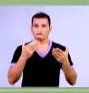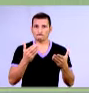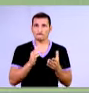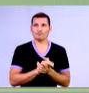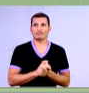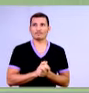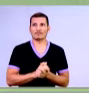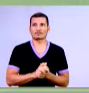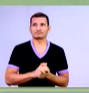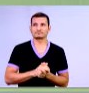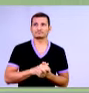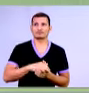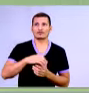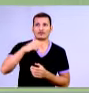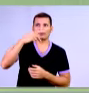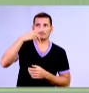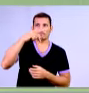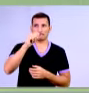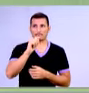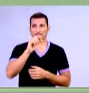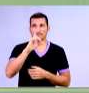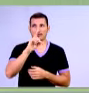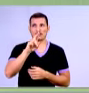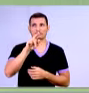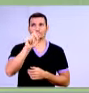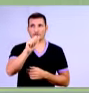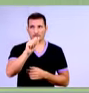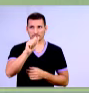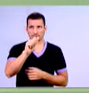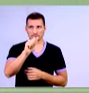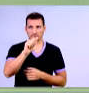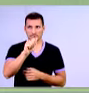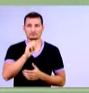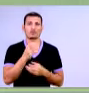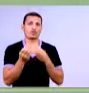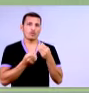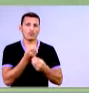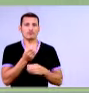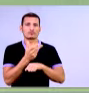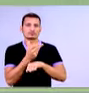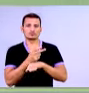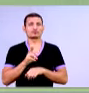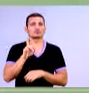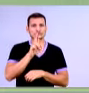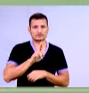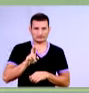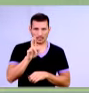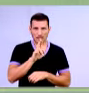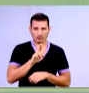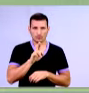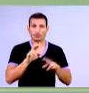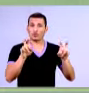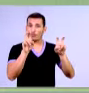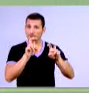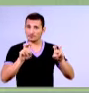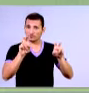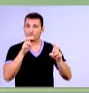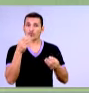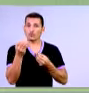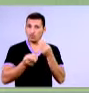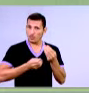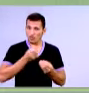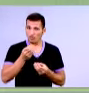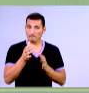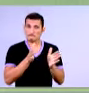Pádua Filho, a multimídia, usando o computador como meio de apresentação,